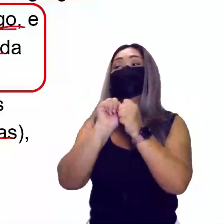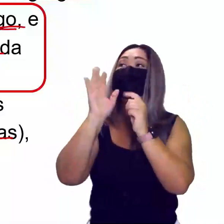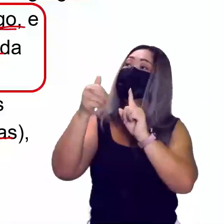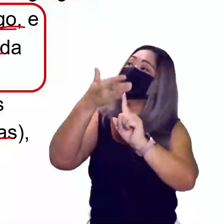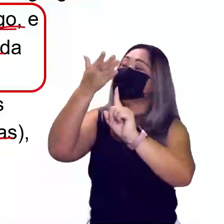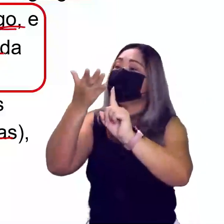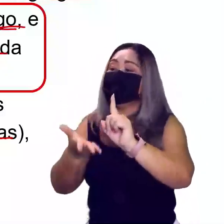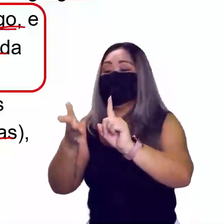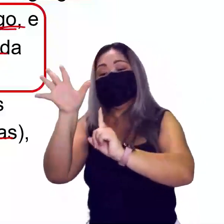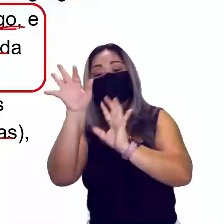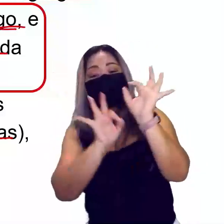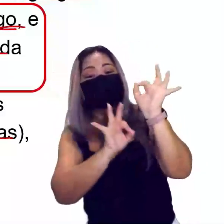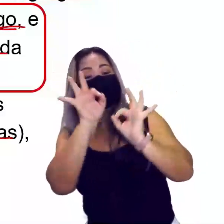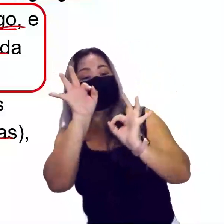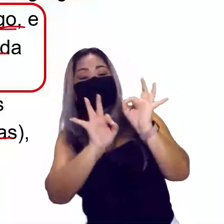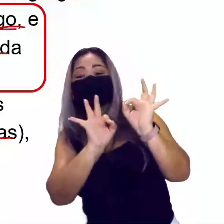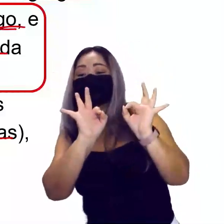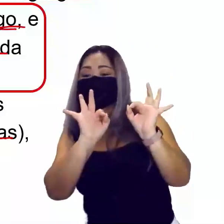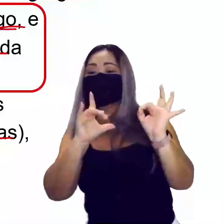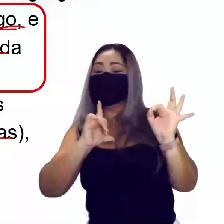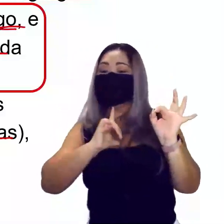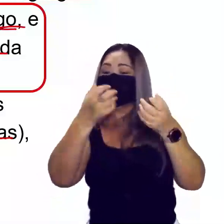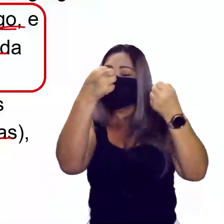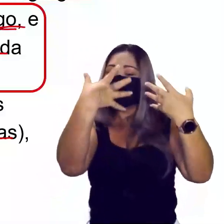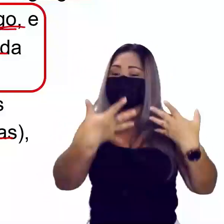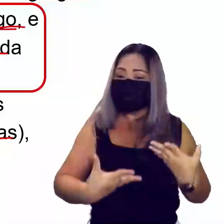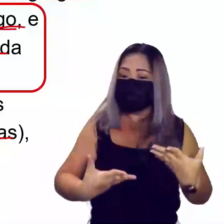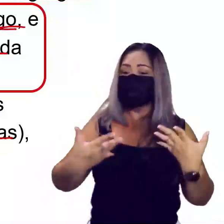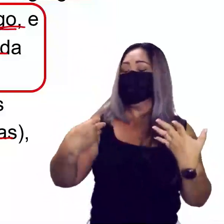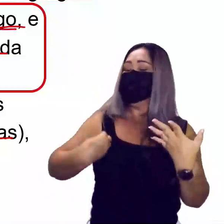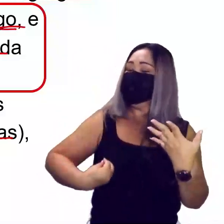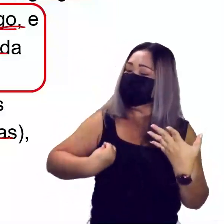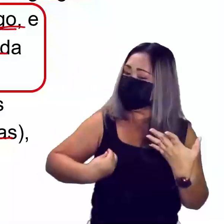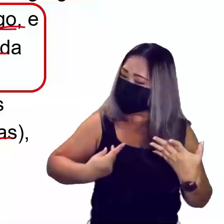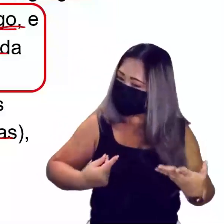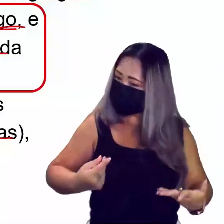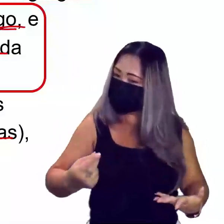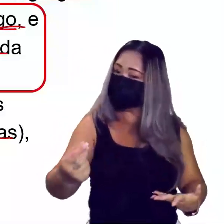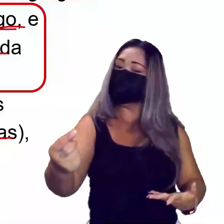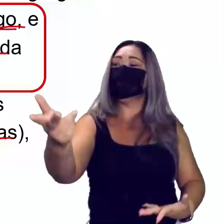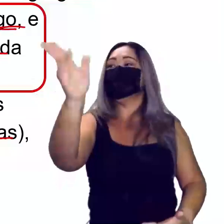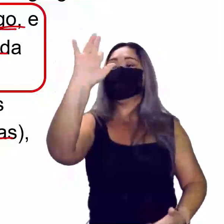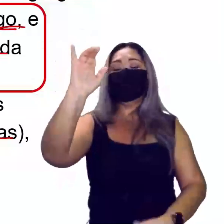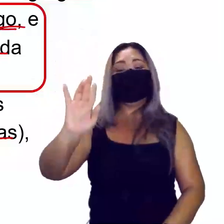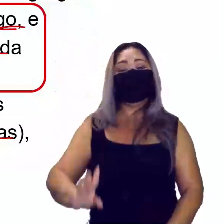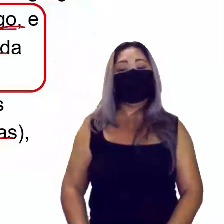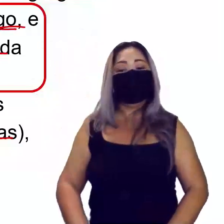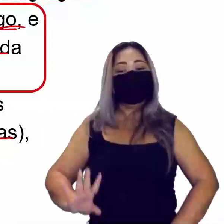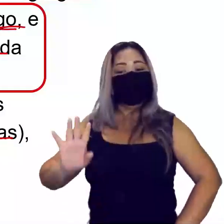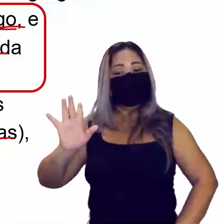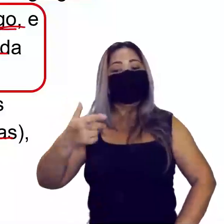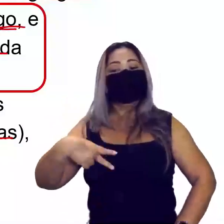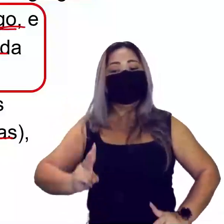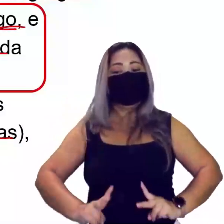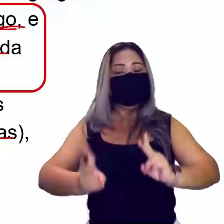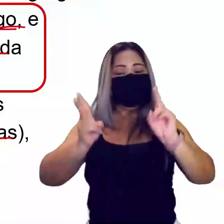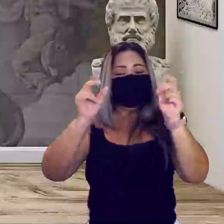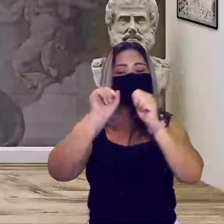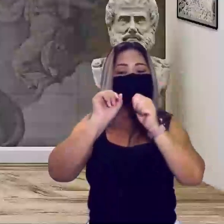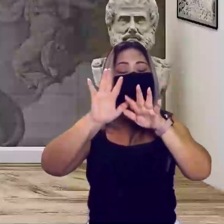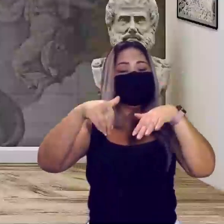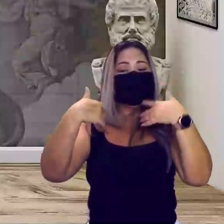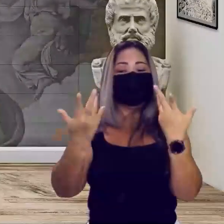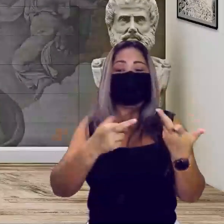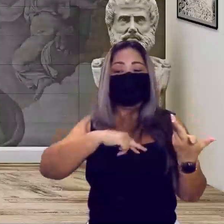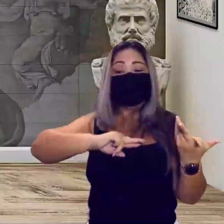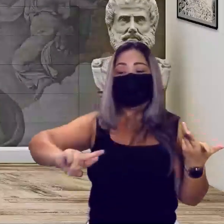para ordenar todos os gestos da existência. Então, eles valorizavam muito a questão da religião. Claro que